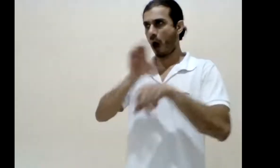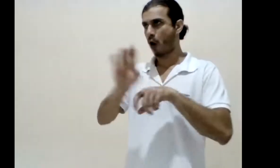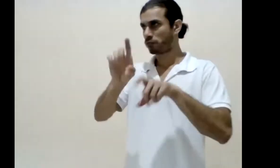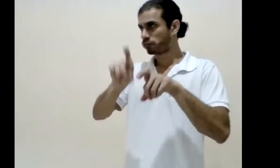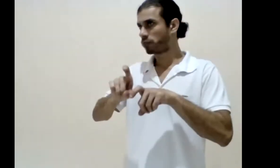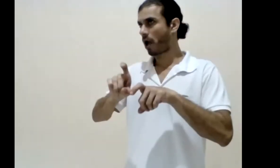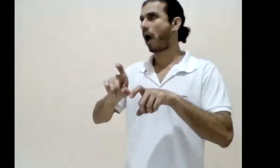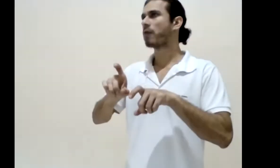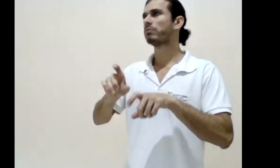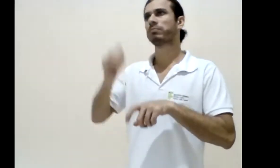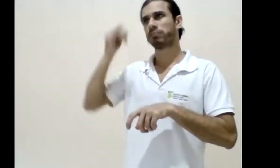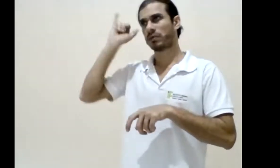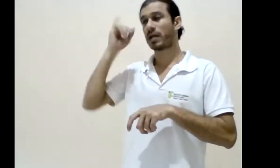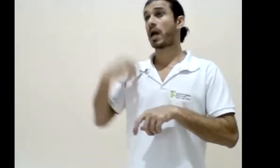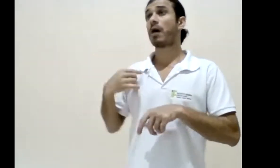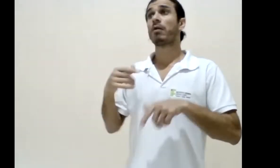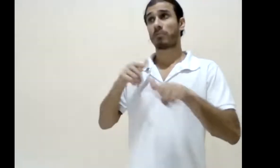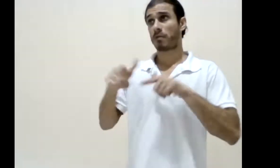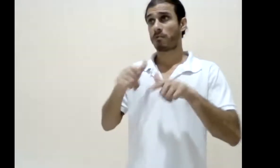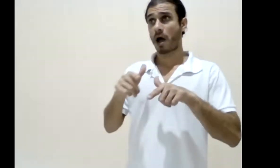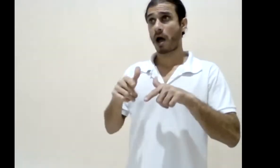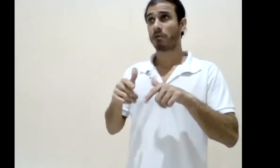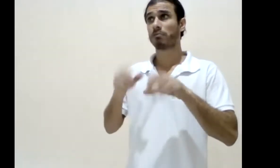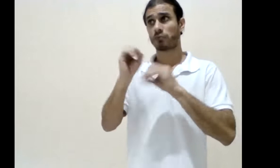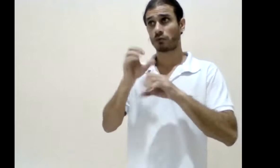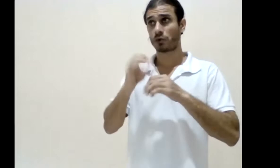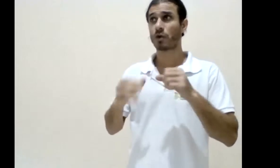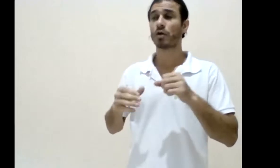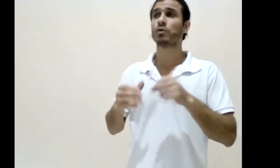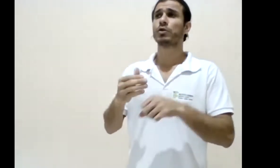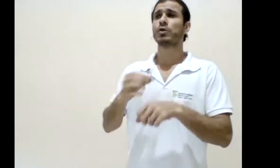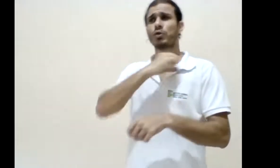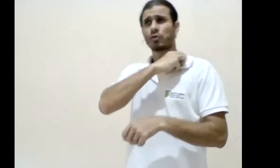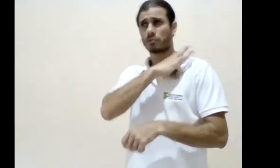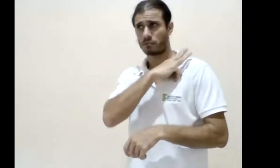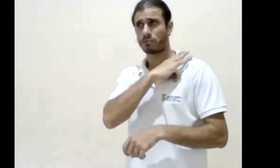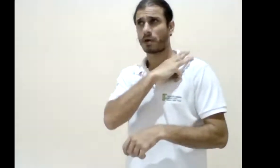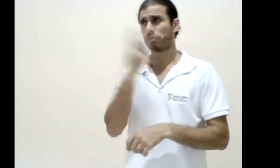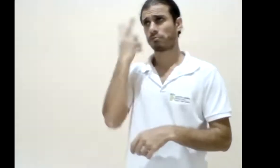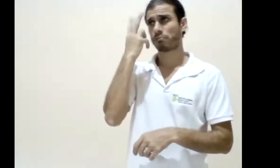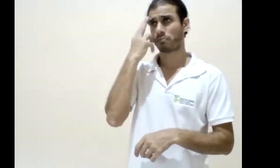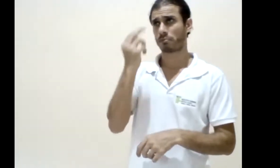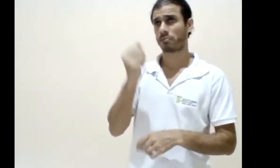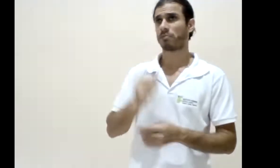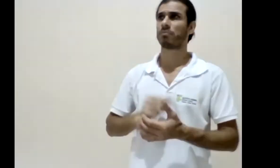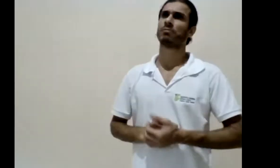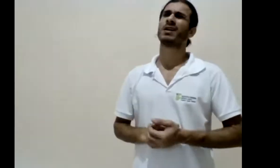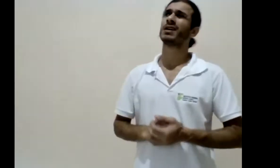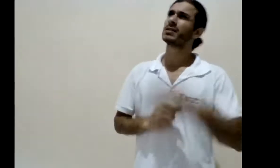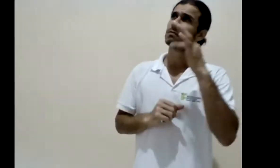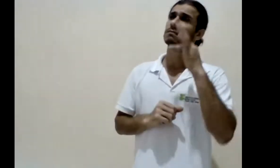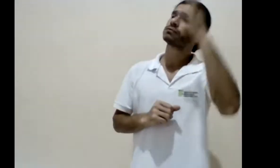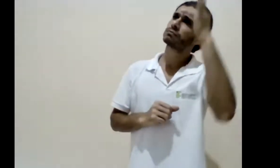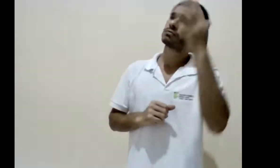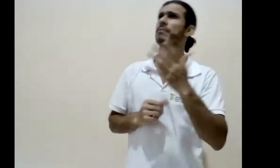médio normal, né? Agora, que talvez eu vá trabalhar com o que vai surgir agora, mas é informática da escola